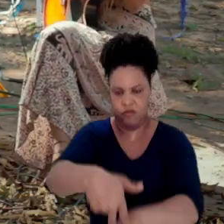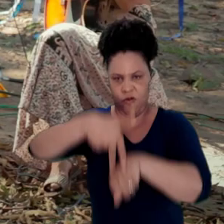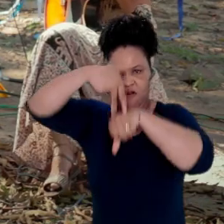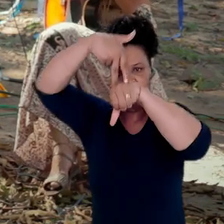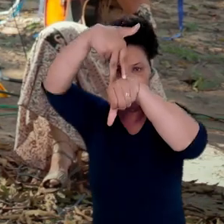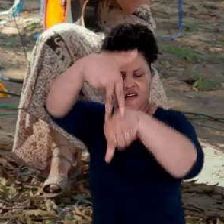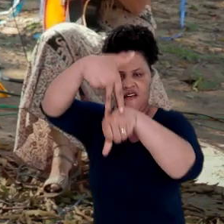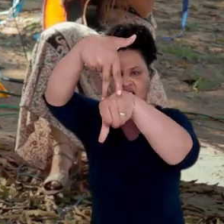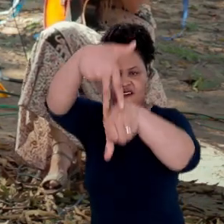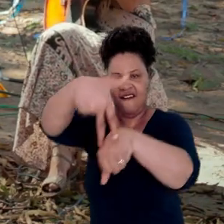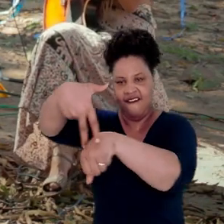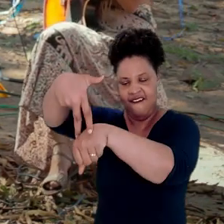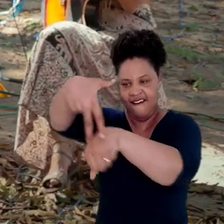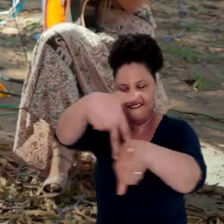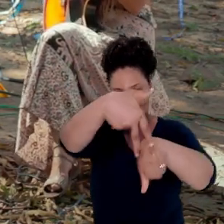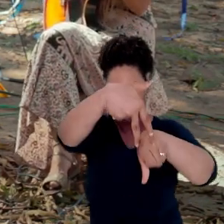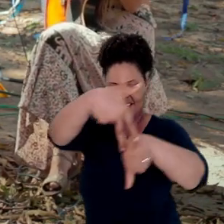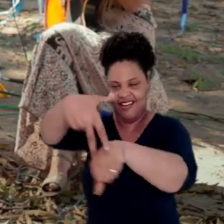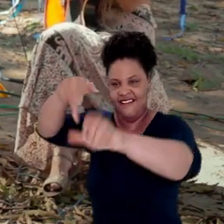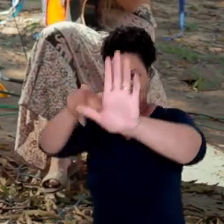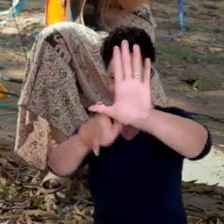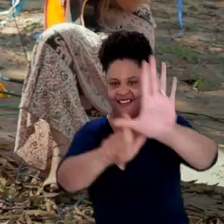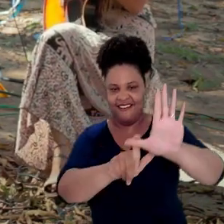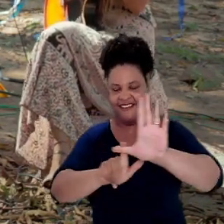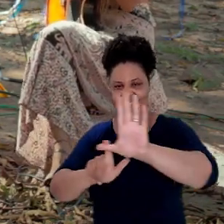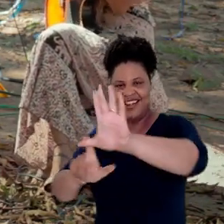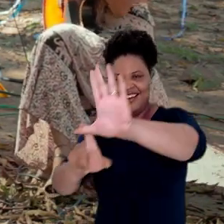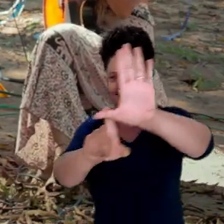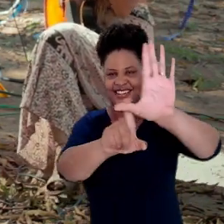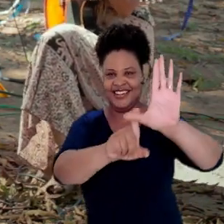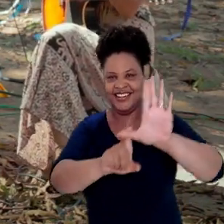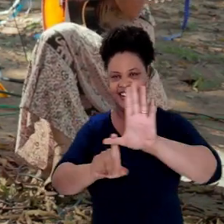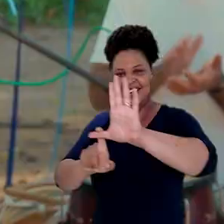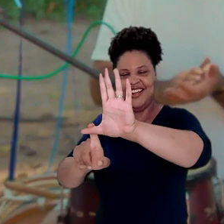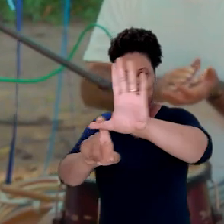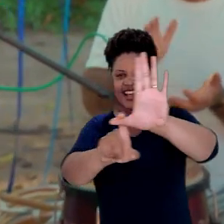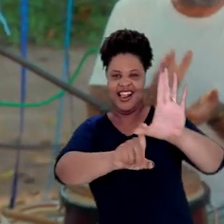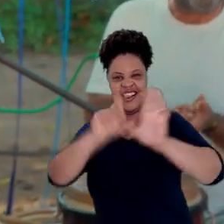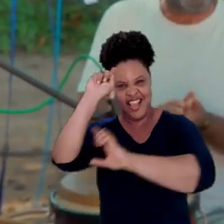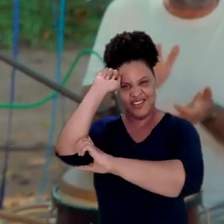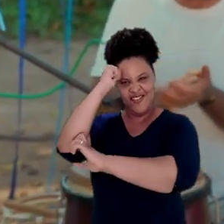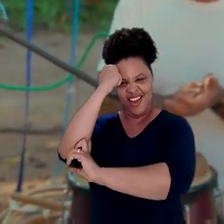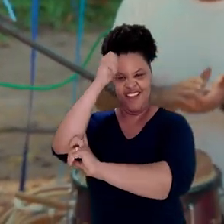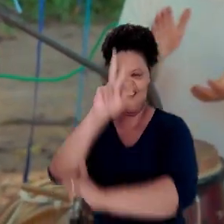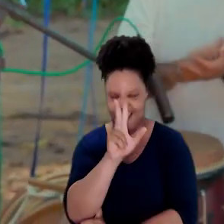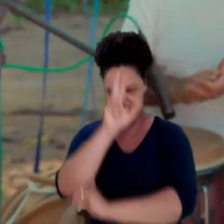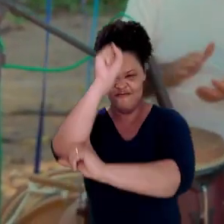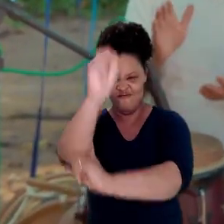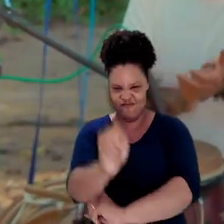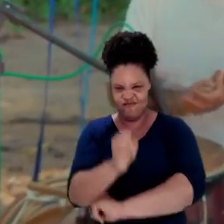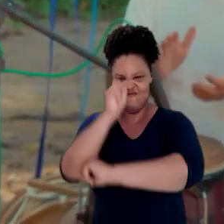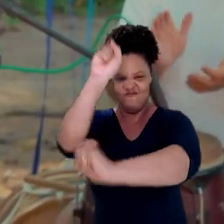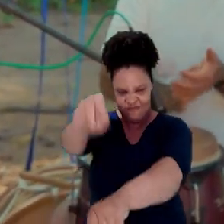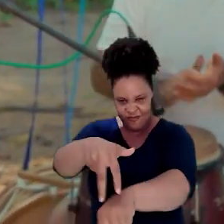Senhorzinho, combater. Oi, Angola, Angola, Angola, Angola, ei, negro